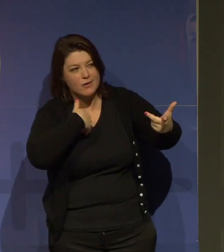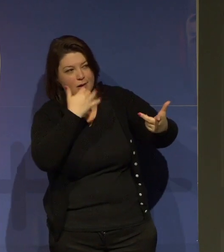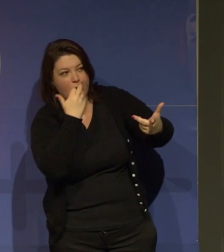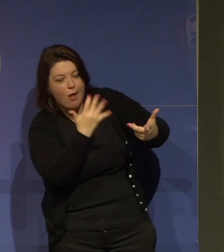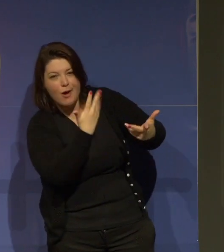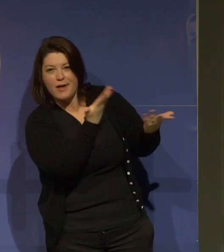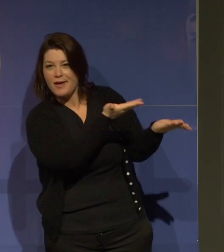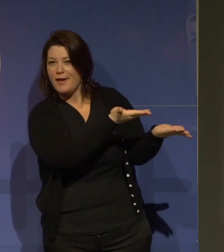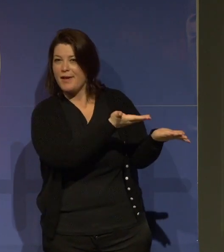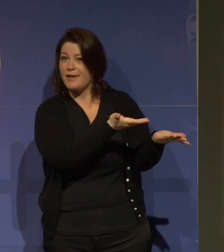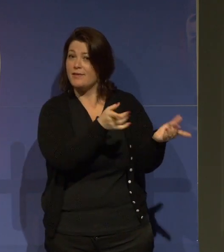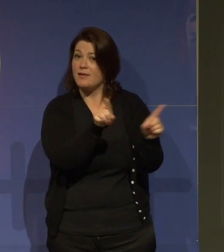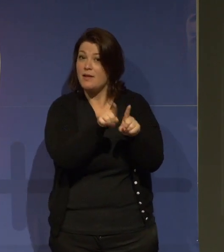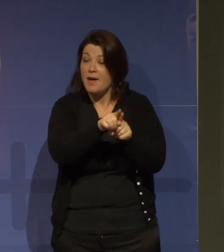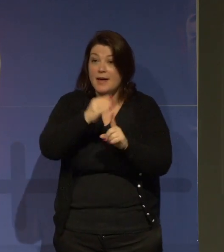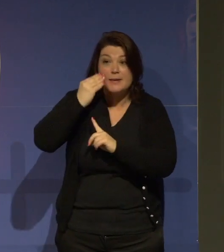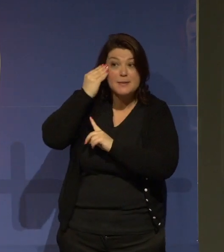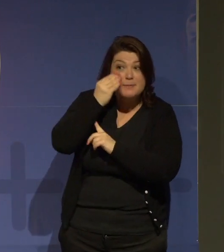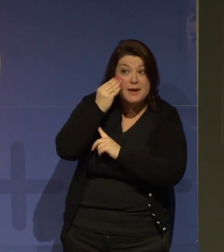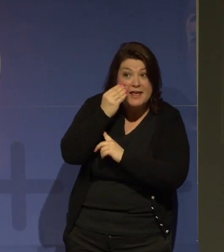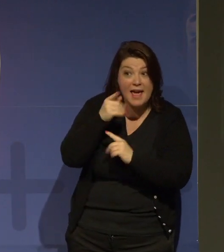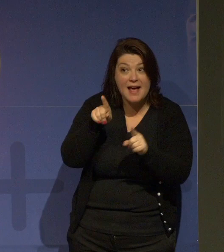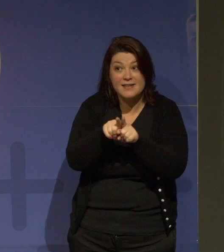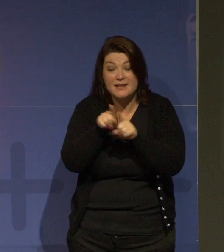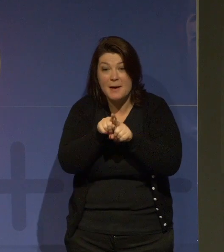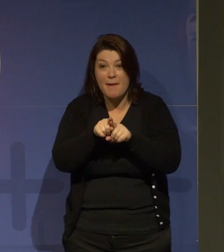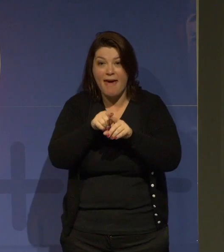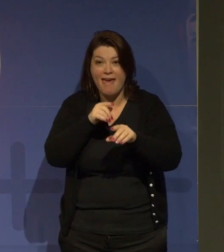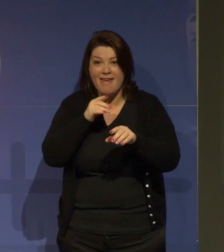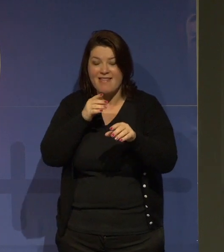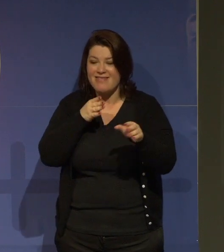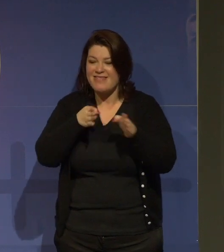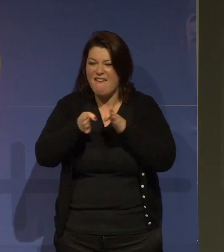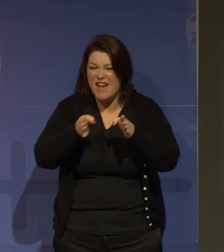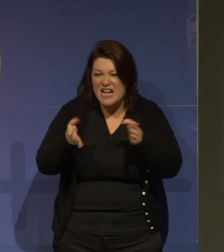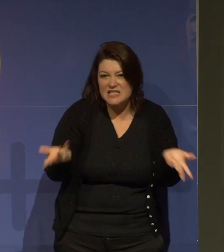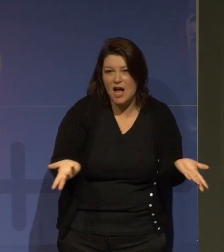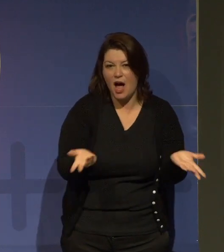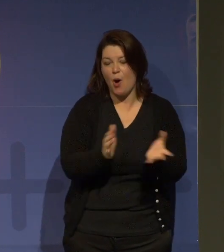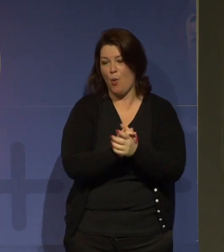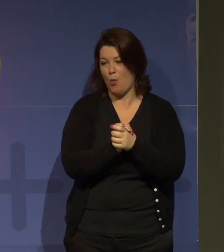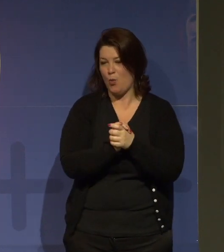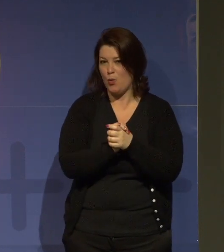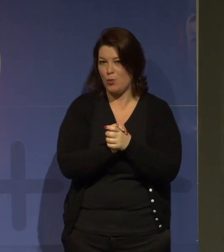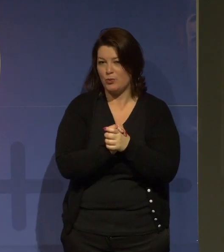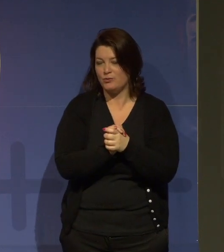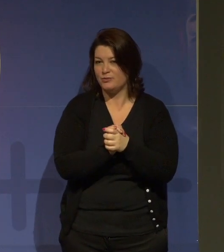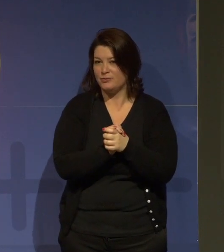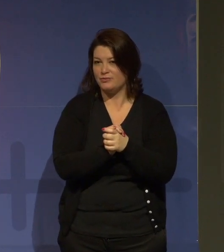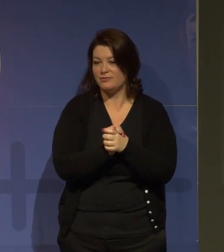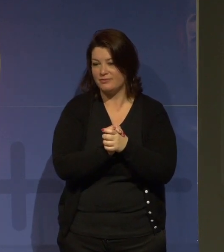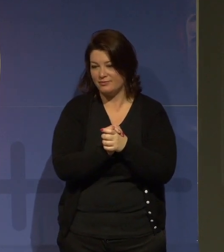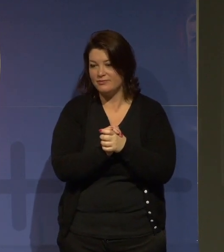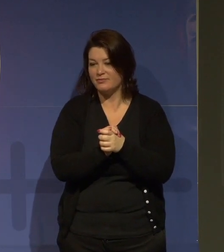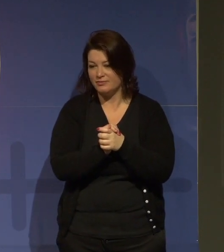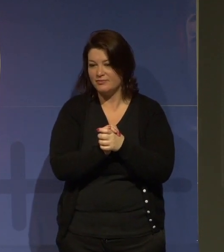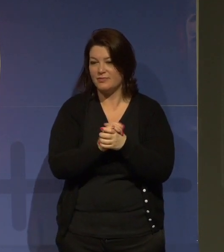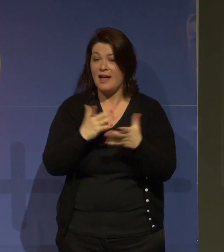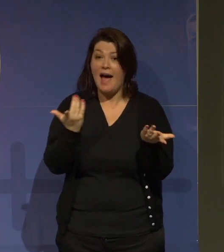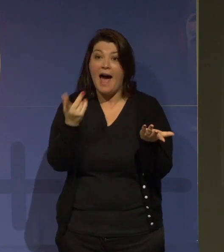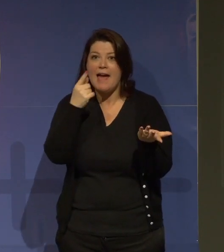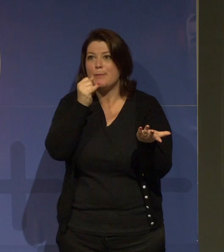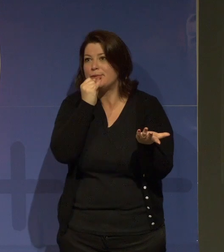essa experiência, né, de navegação da pessoa com uma limitação motora, por exemplo. E aí chega um colega meu,